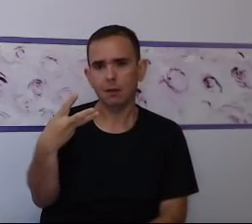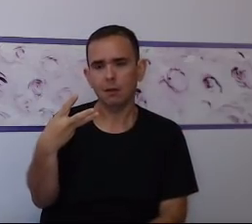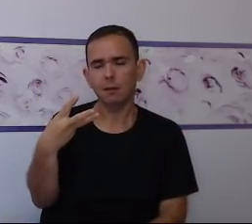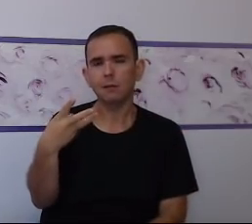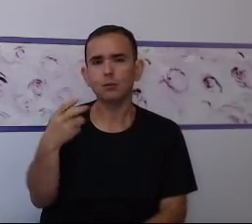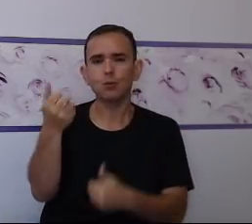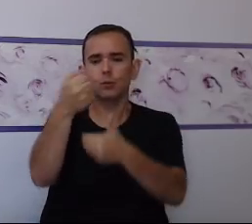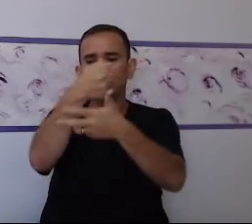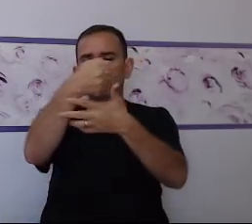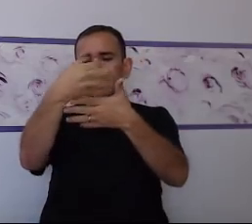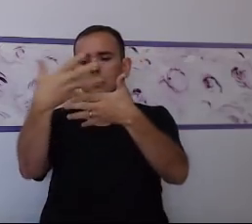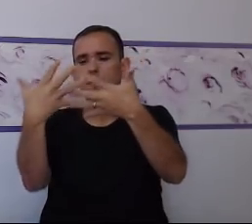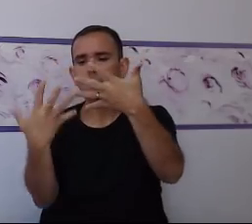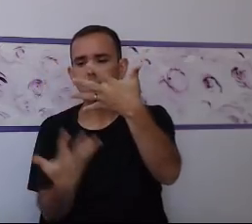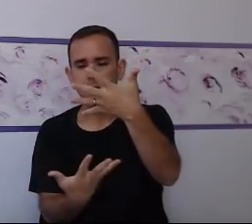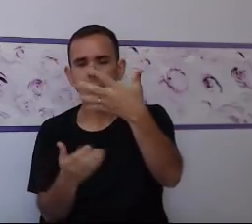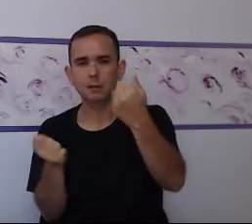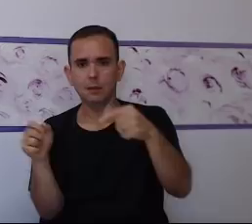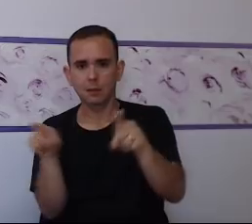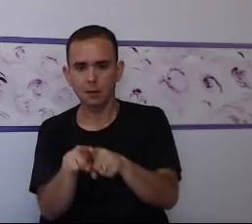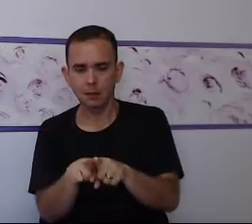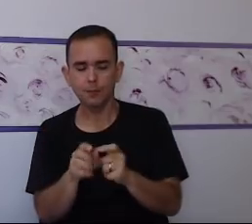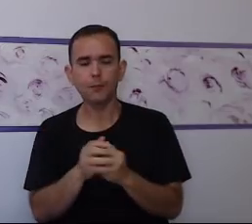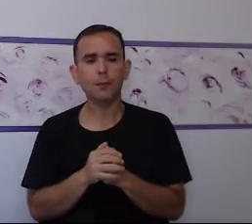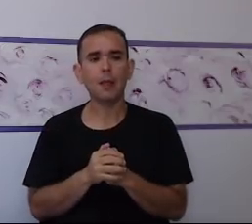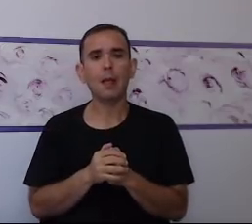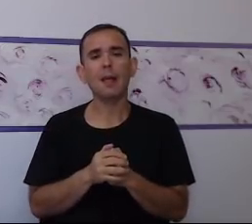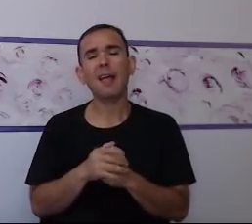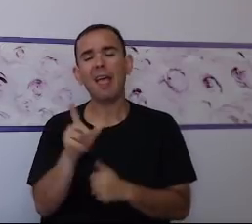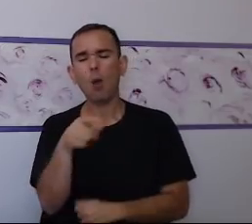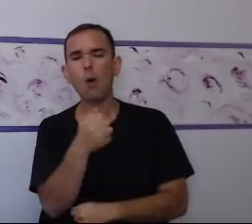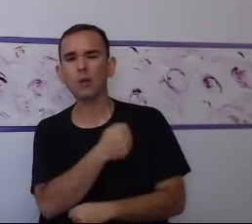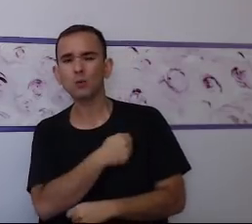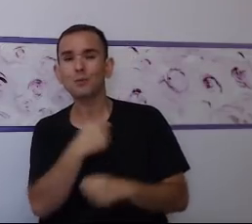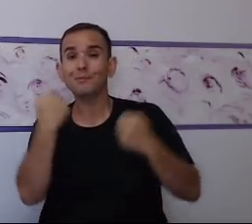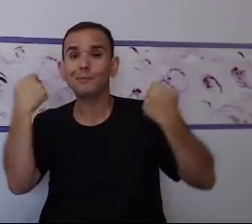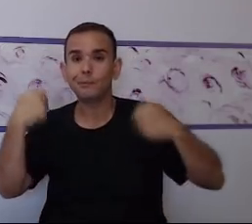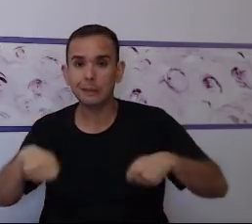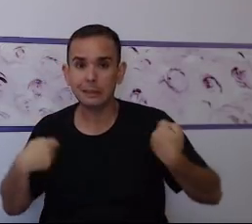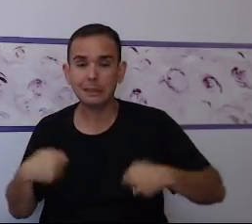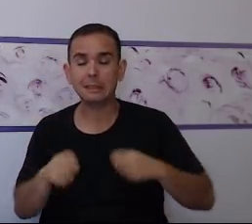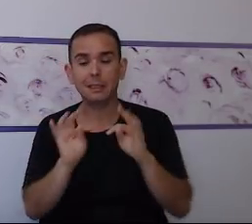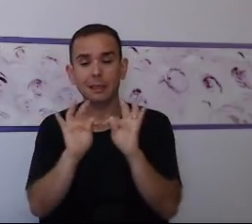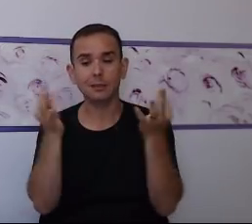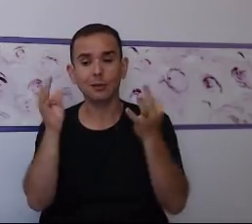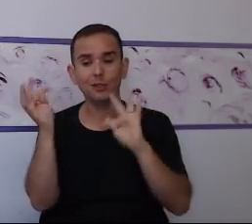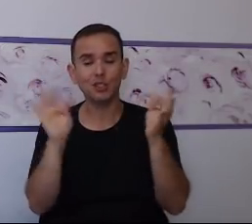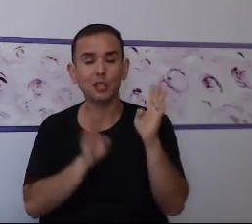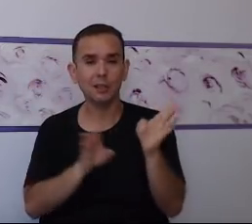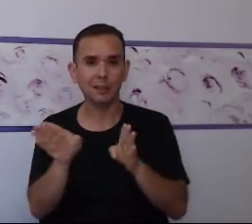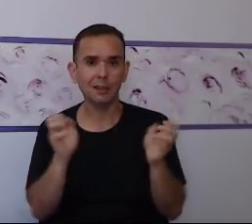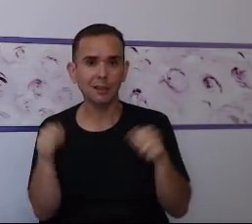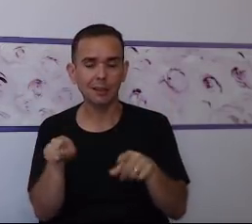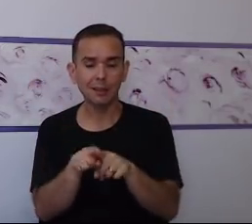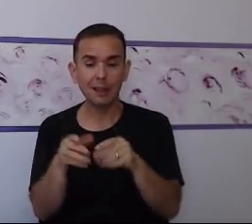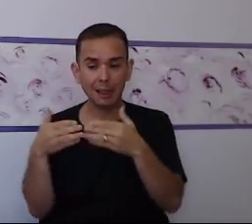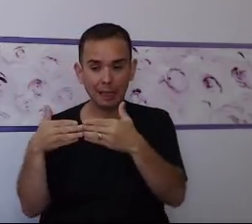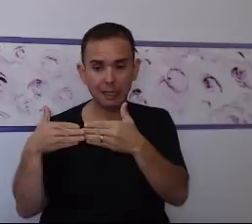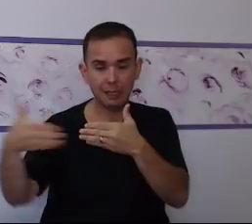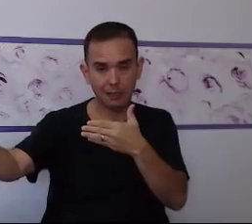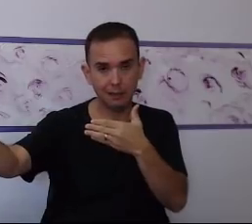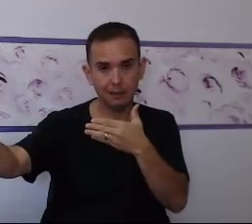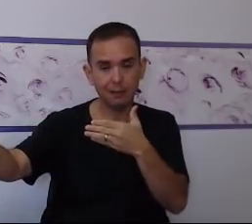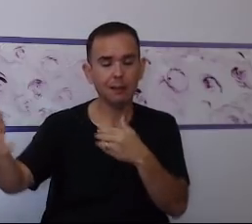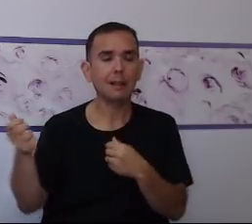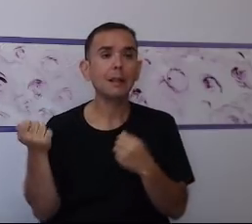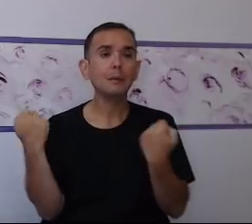de classificação da função motora grossa, já é um aluno que vai necessitar da tecnologia assistiva. Então, dali para frente, a